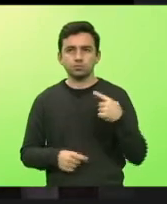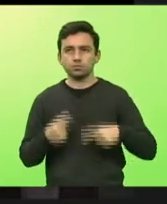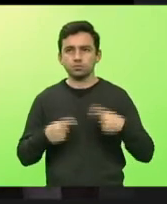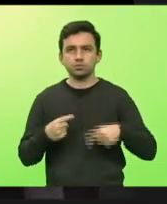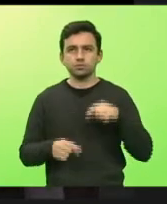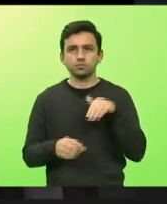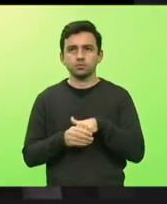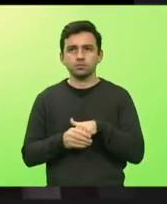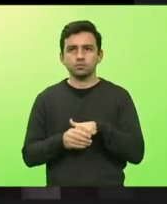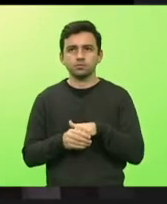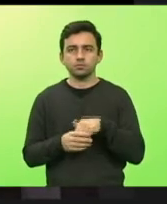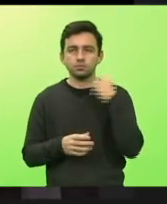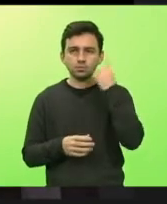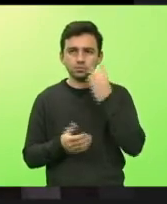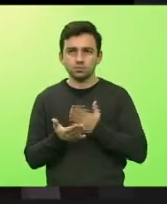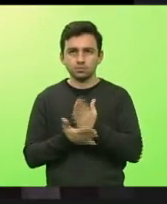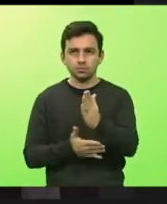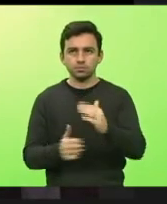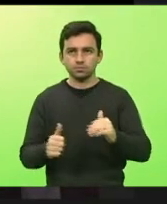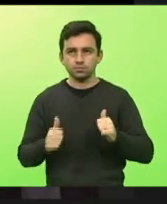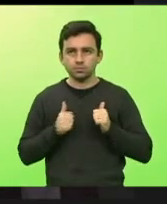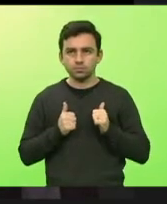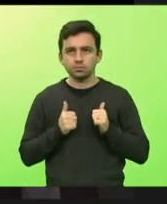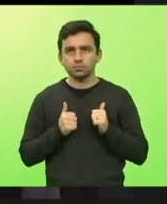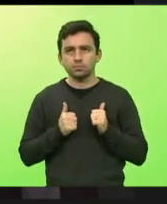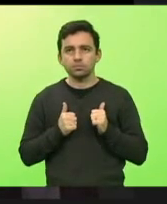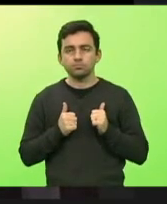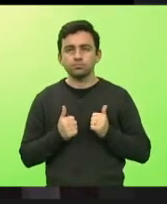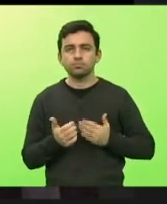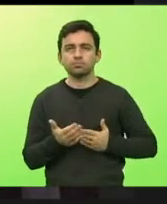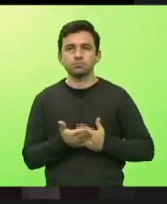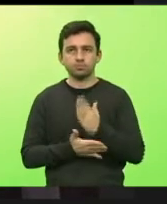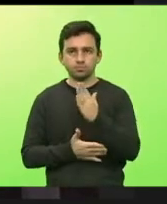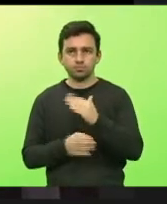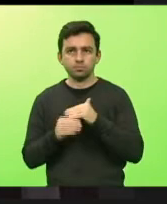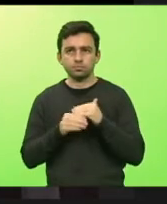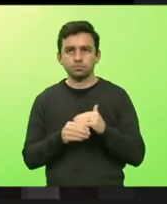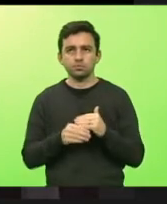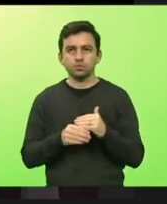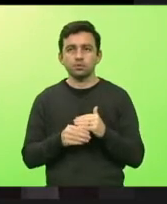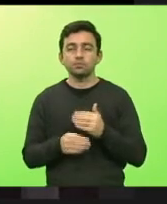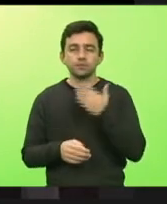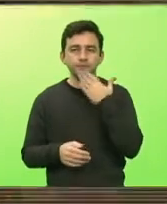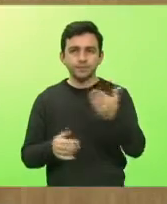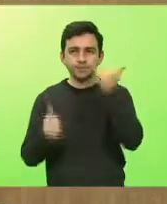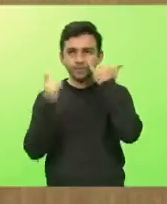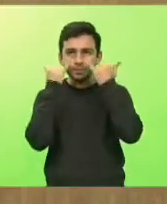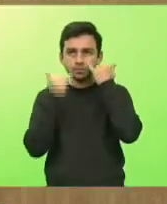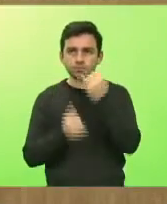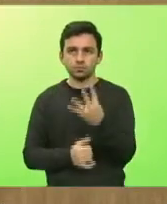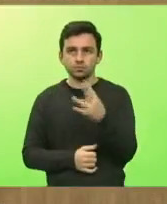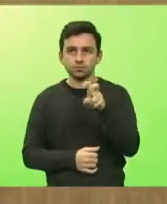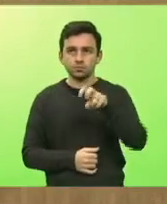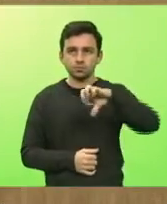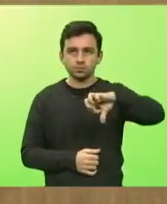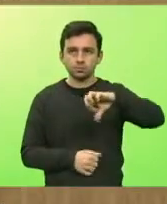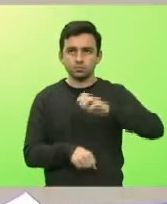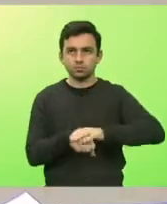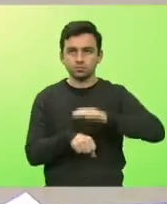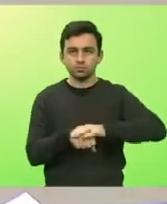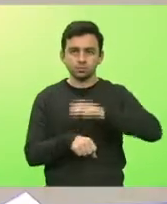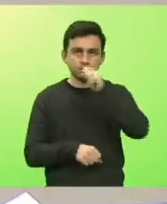votação, deputados que aprovam permaneçam como se encontra. Aprovado por unanimidade. Pedido de informação 459, autor deputado João